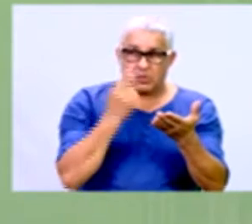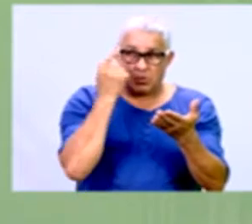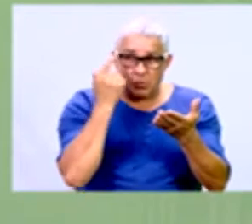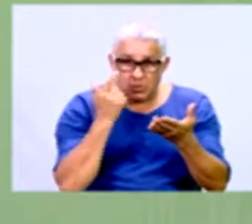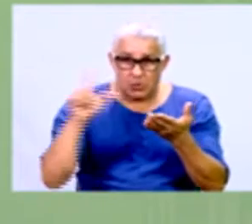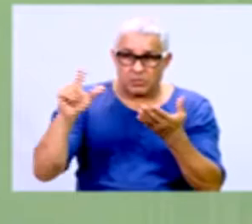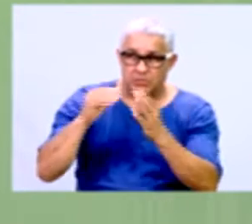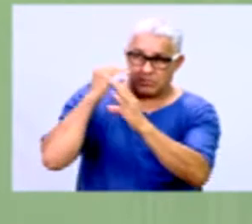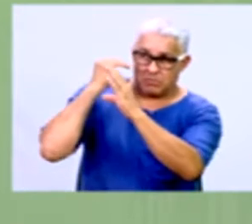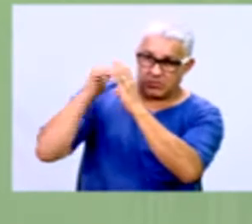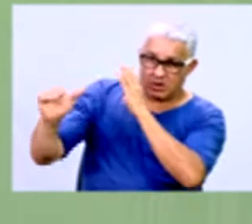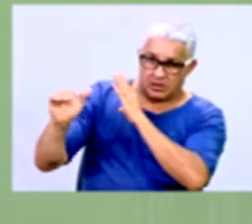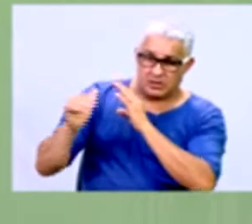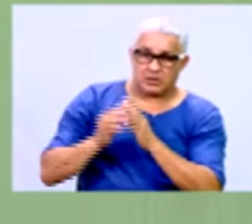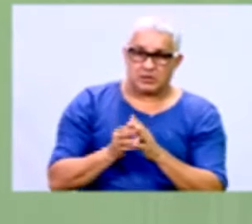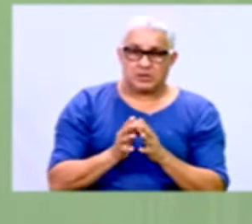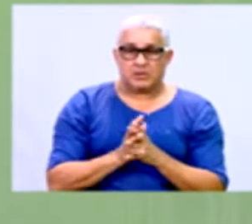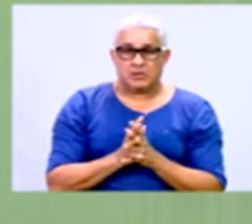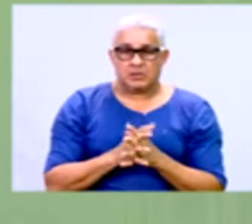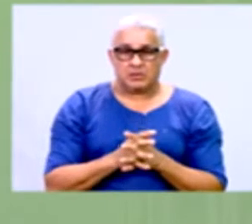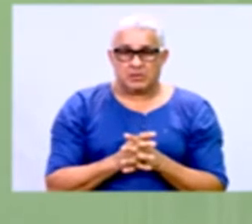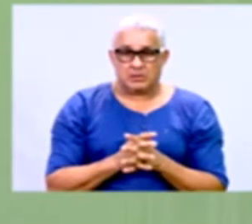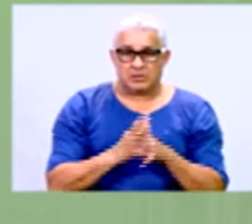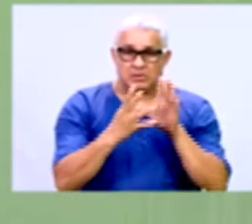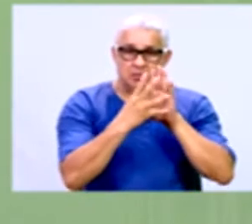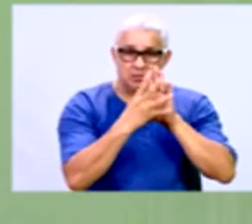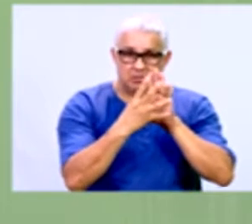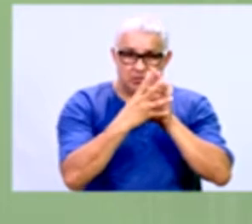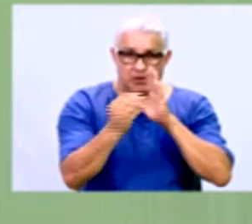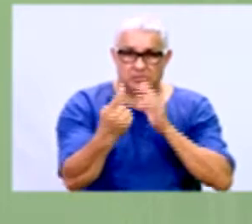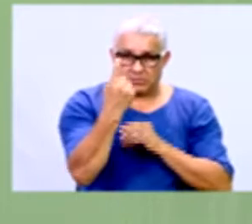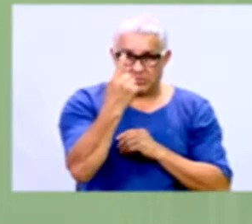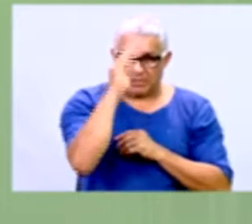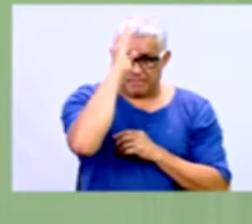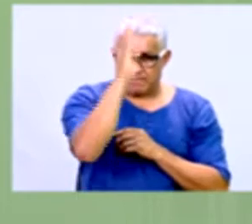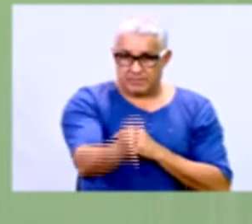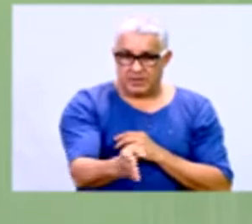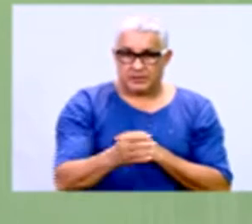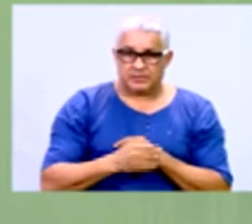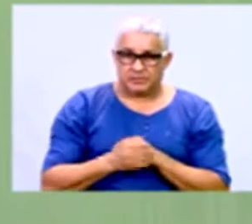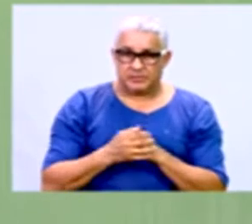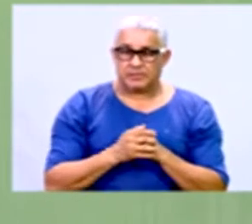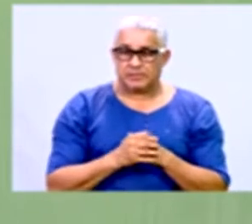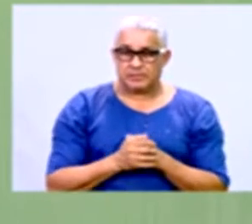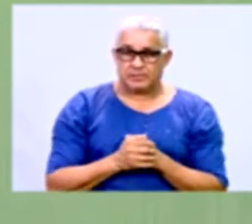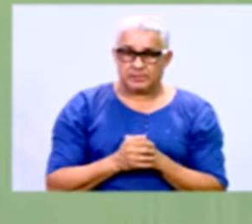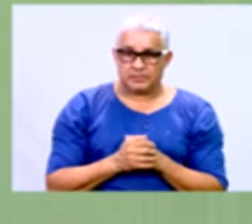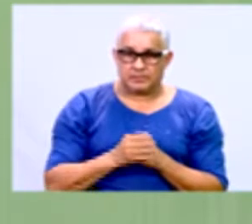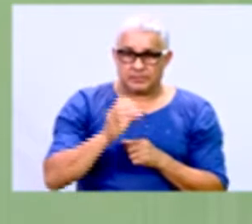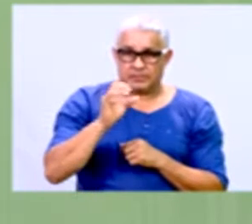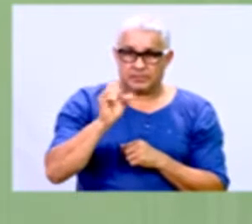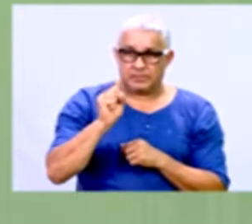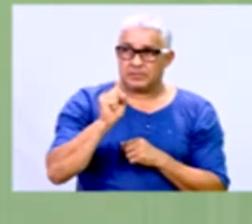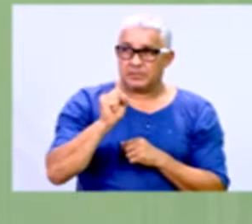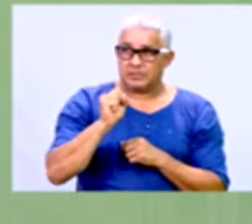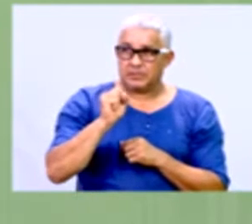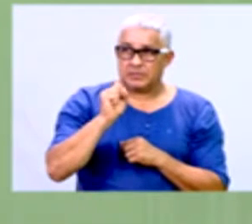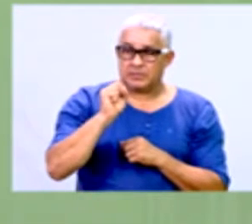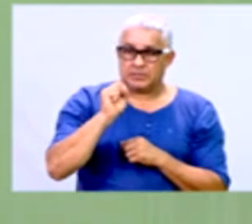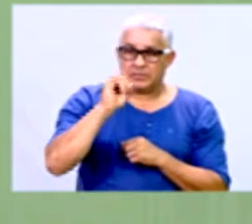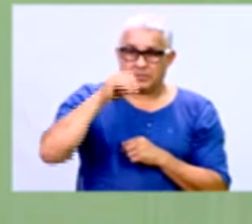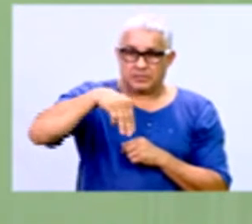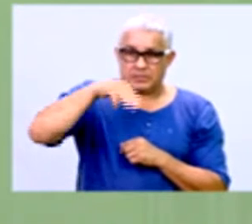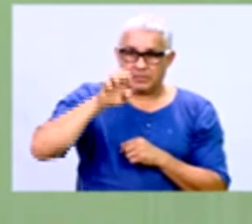e significância indeterminada. É aquele modelo de uma via só, né? Criptografia simétrica,